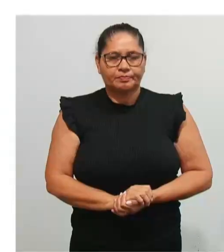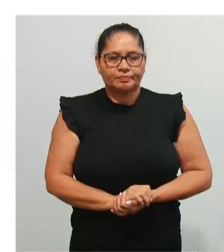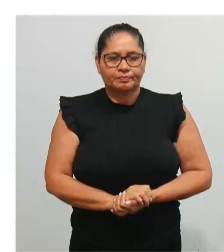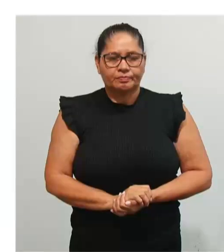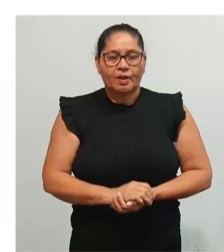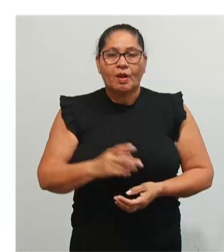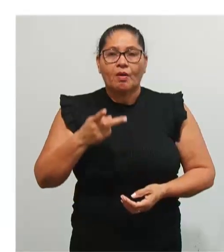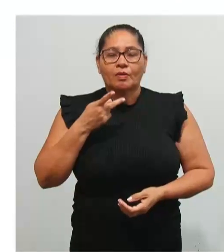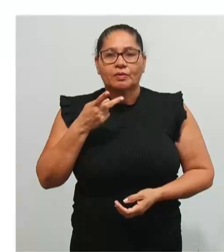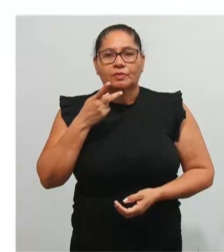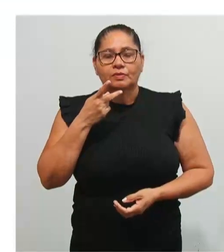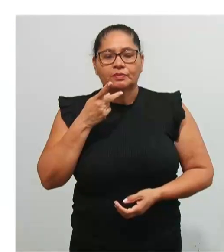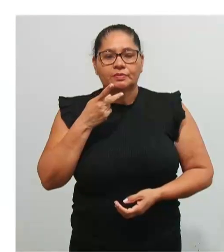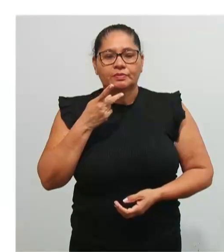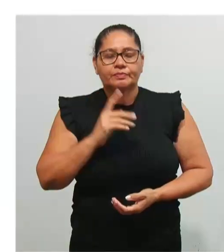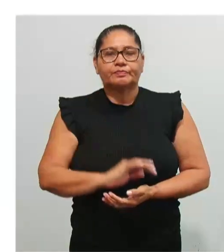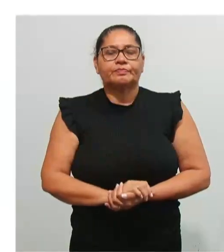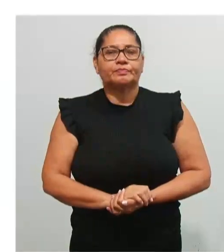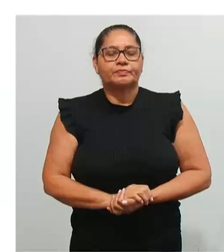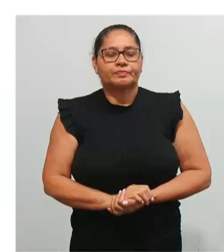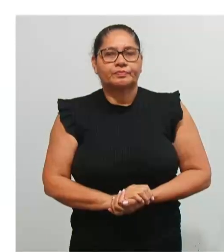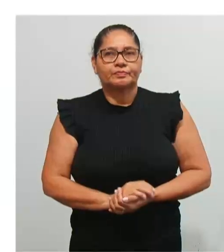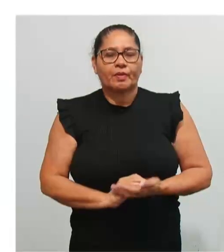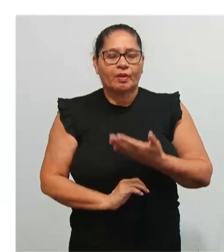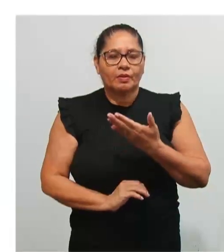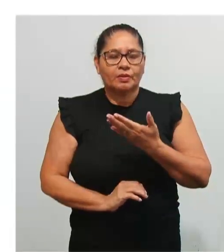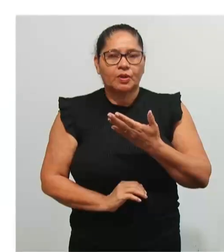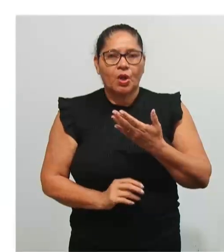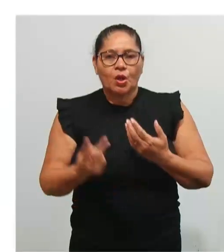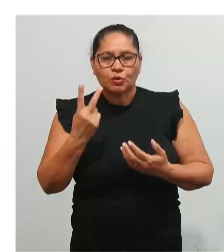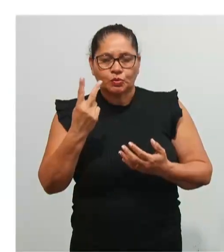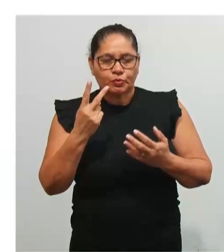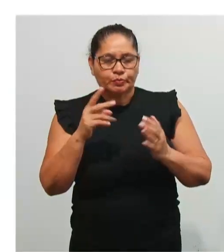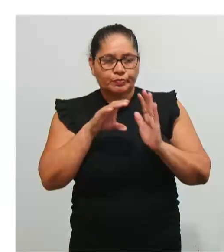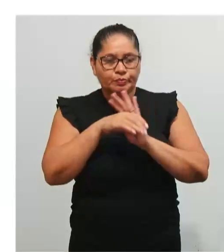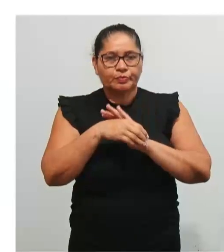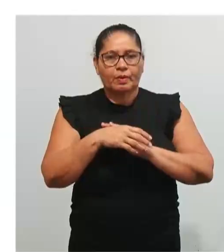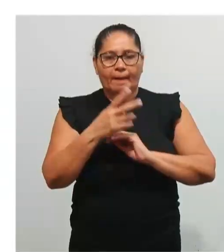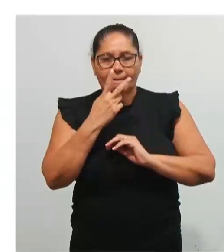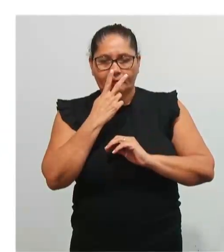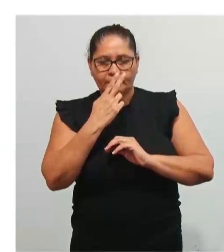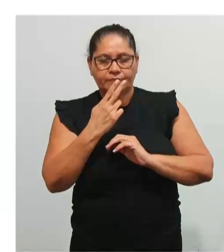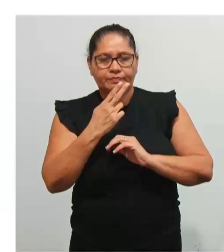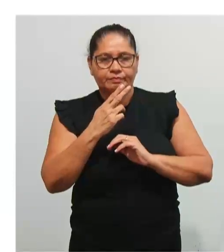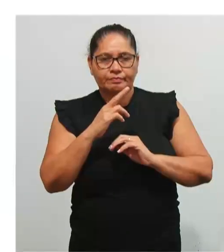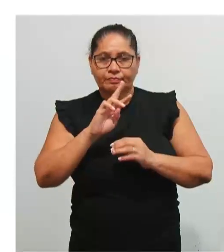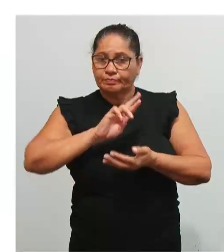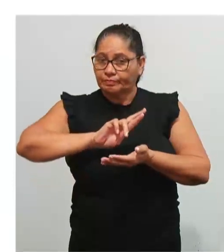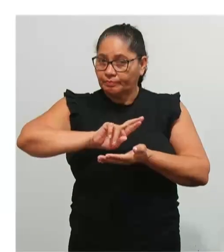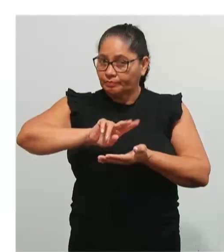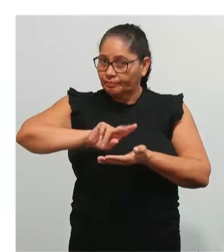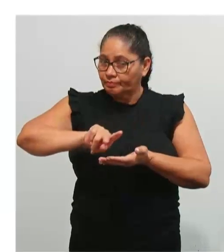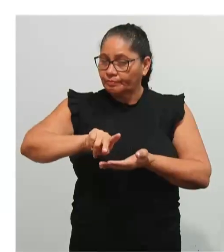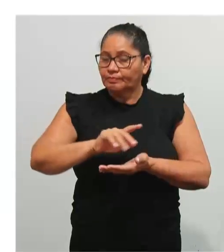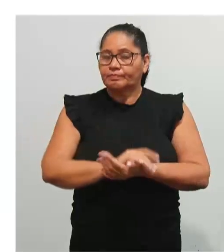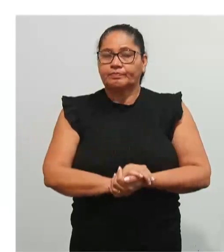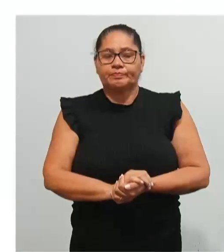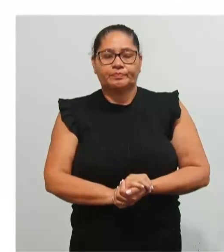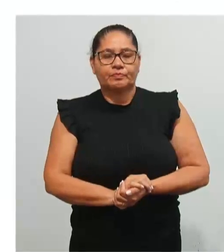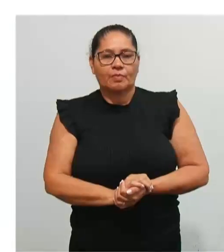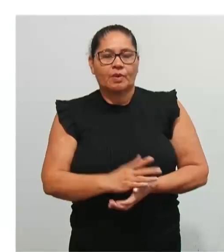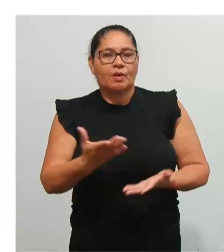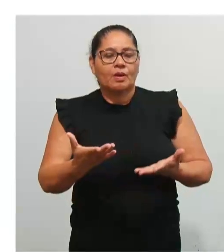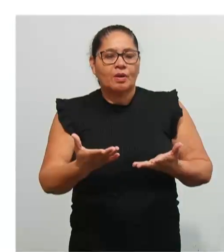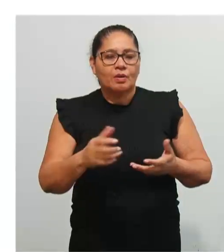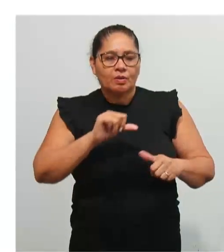Vamos falar então sobre governança e governabilidade, dois conceitos muito parecidos, mas que são diferentes. A reforma do aparelho